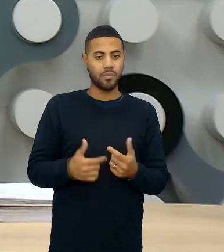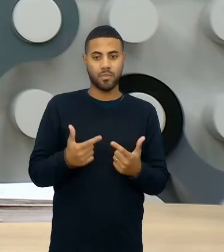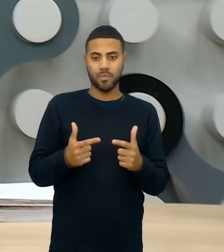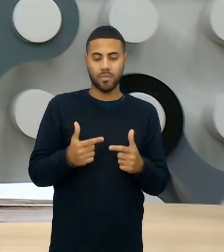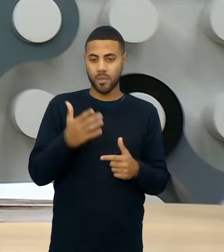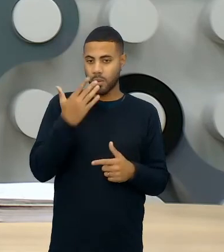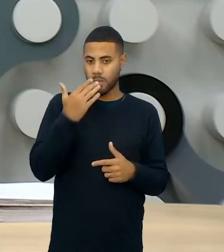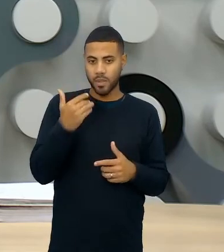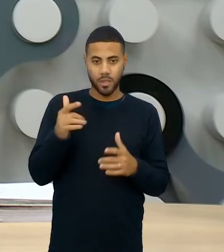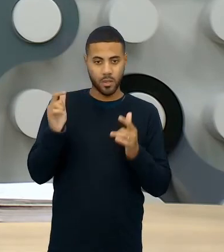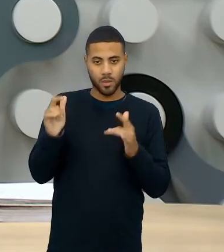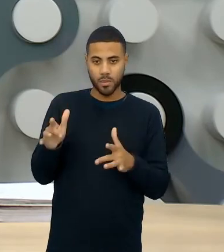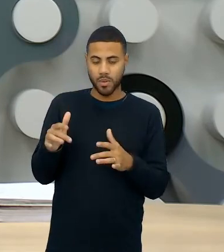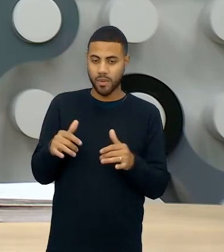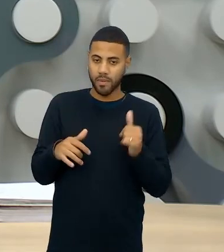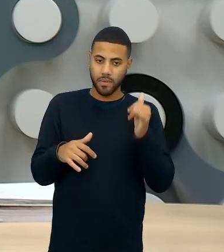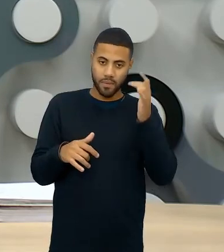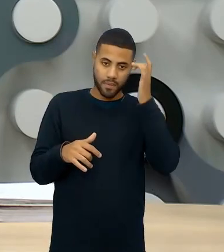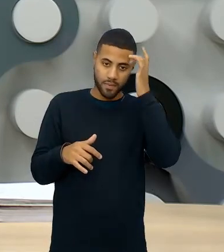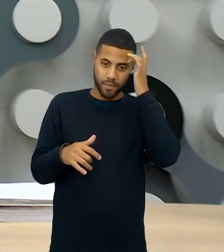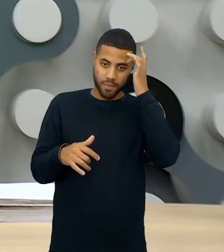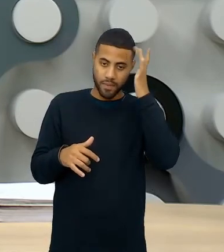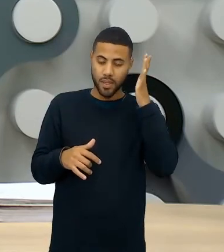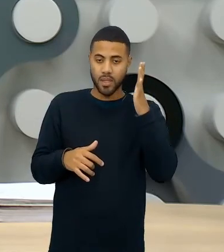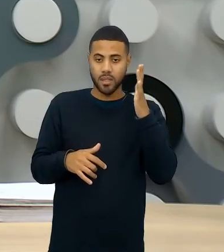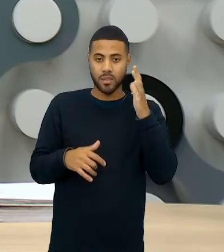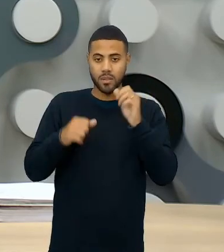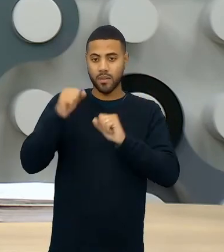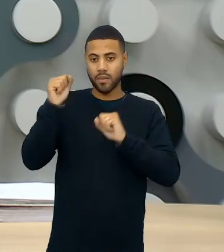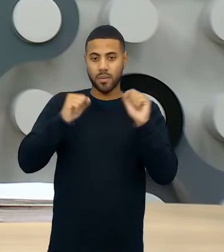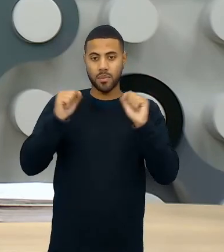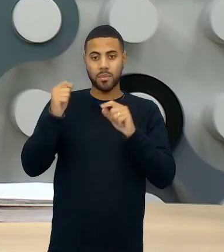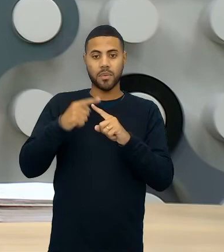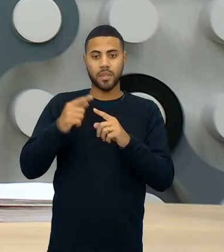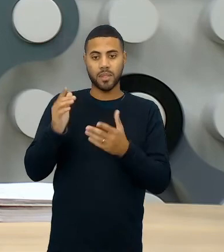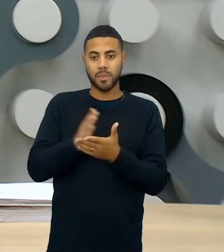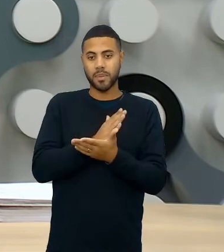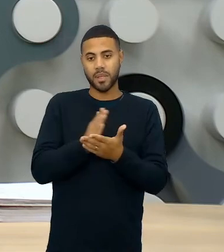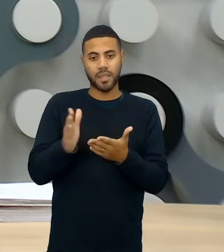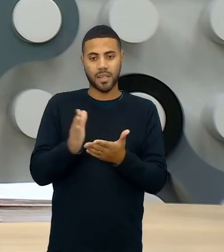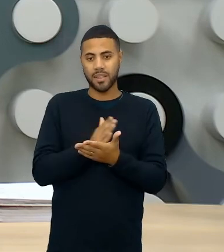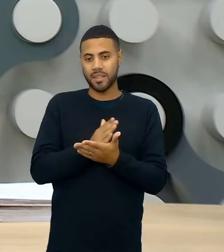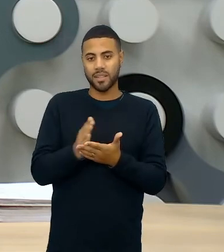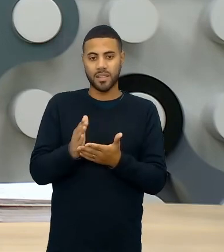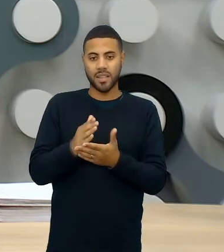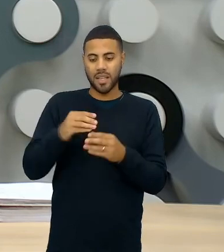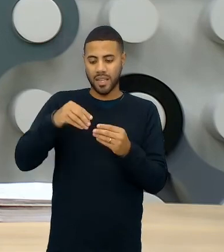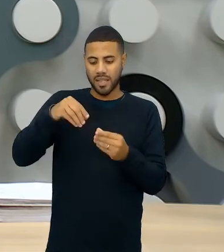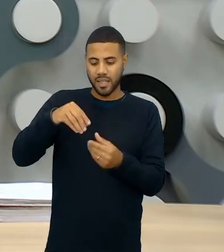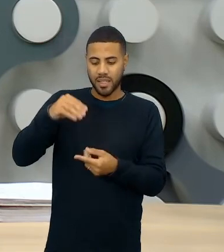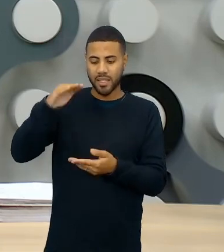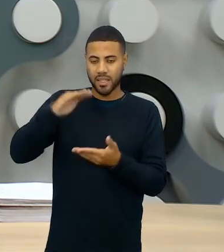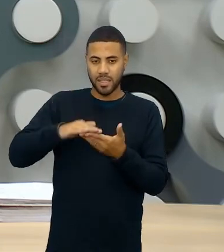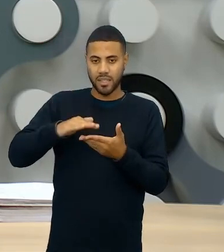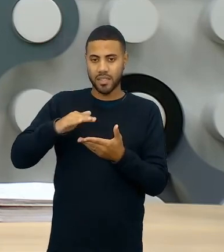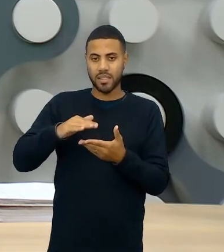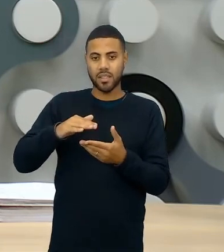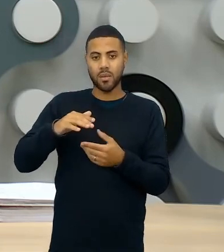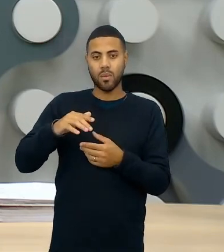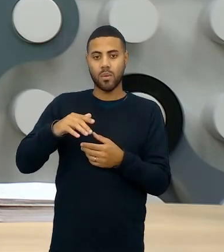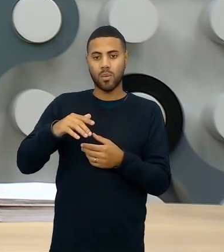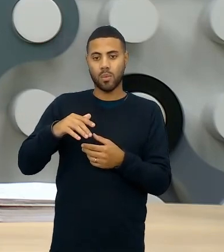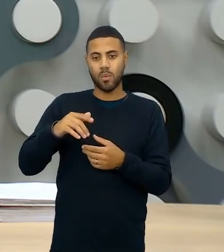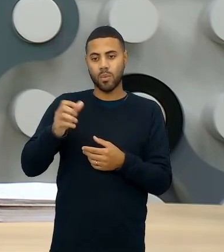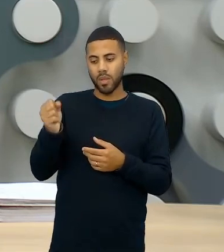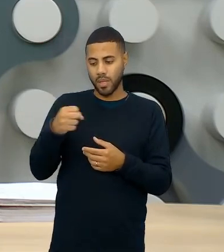embalagem para facilitar o processo ali da indústria, porque ele vai ser separado se ele tiver areia dentro, no caso da garrafinha,